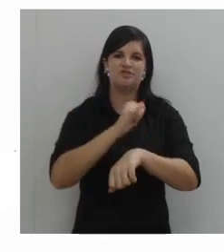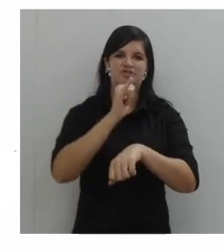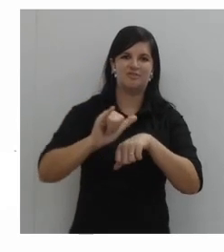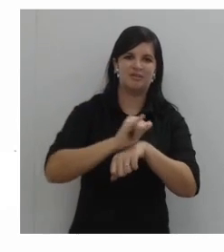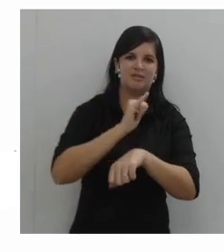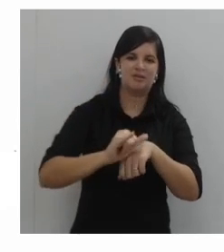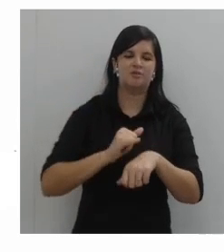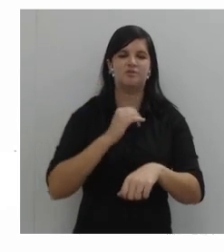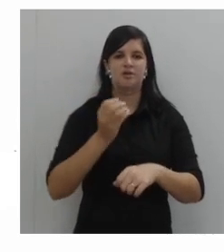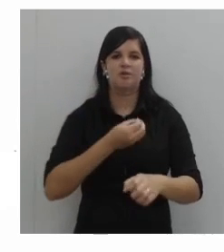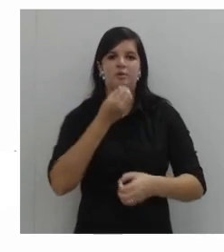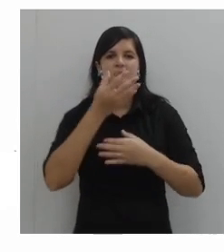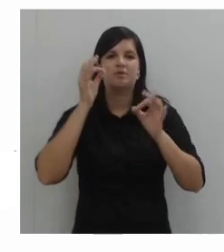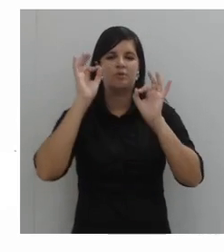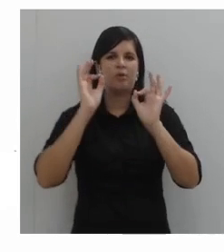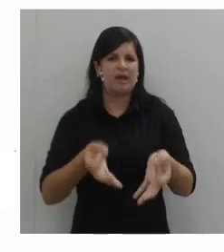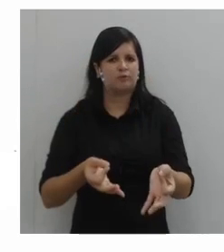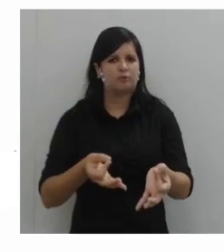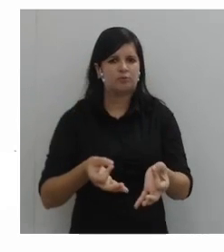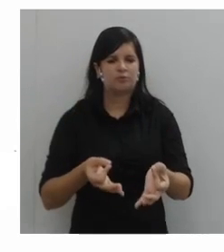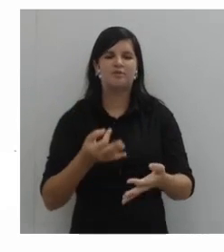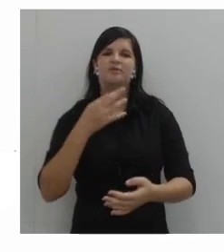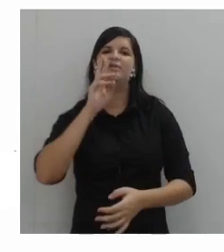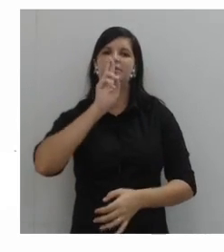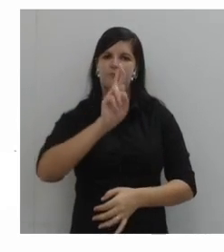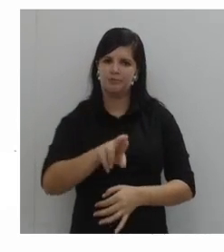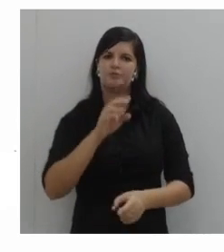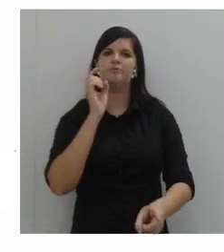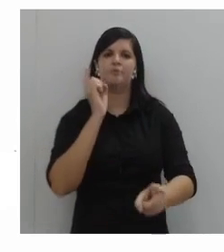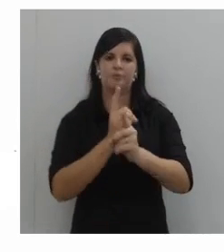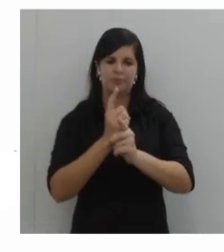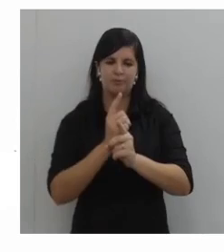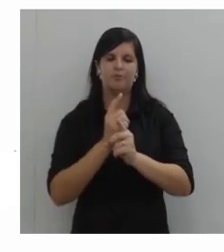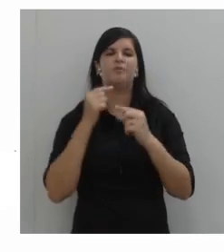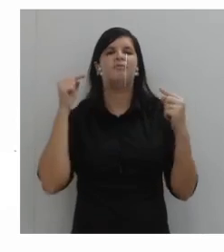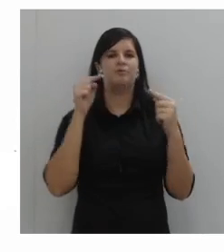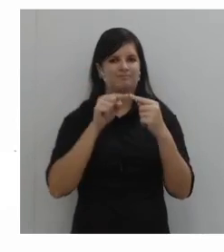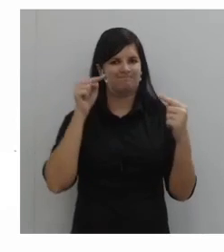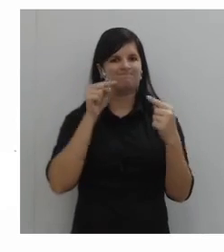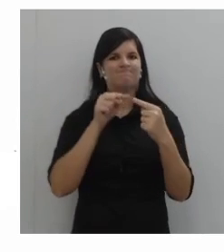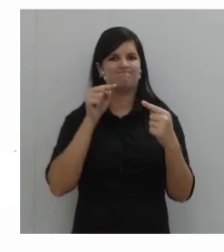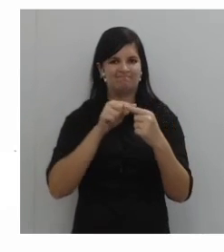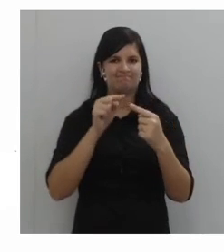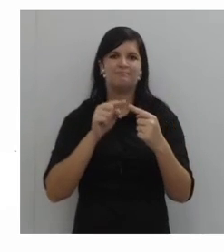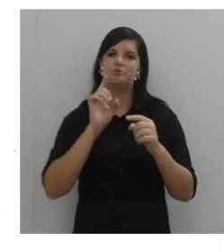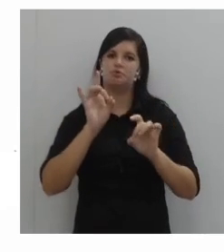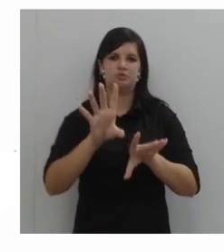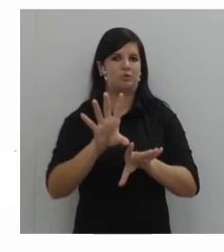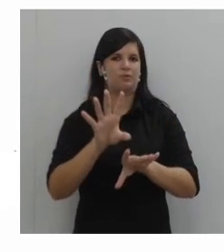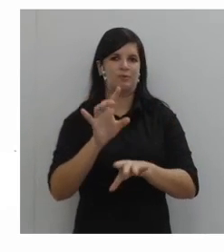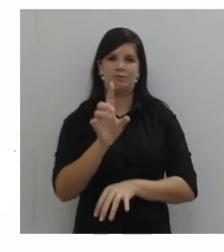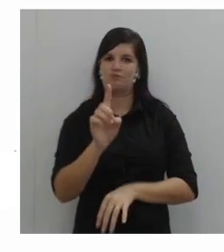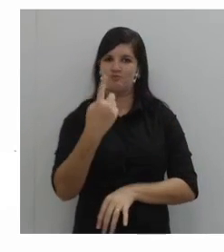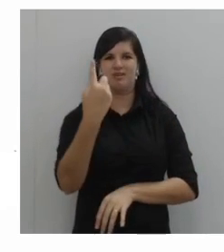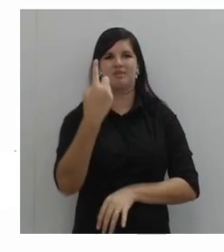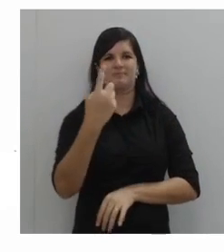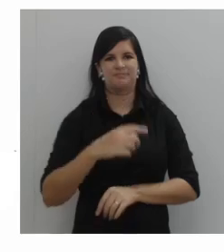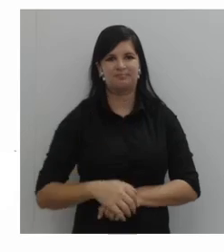os argumentos estão corretos, a resposta encontrada tem que ser uma só. Então, nesse